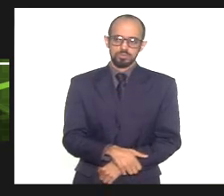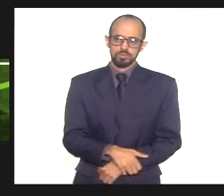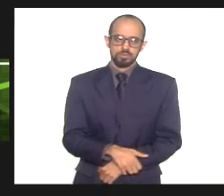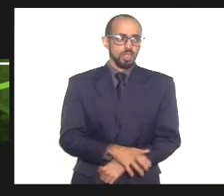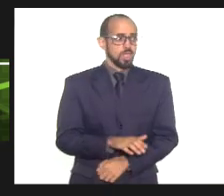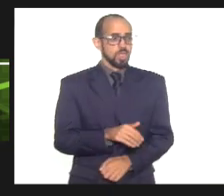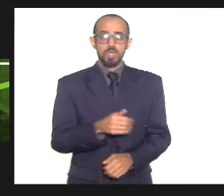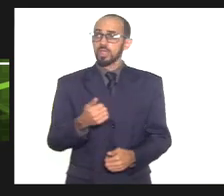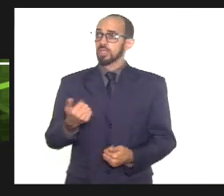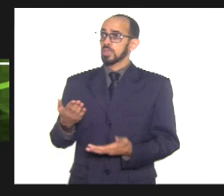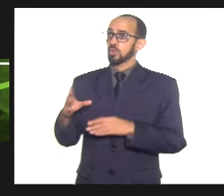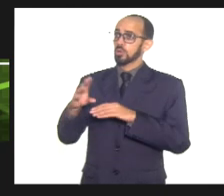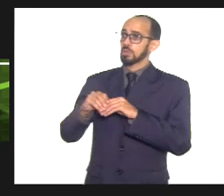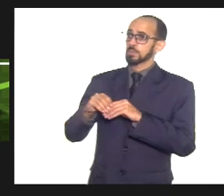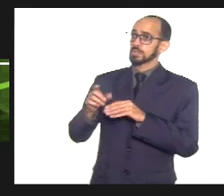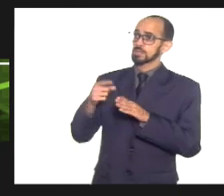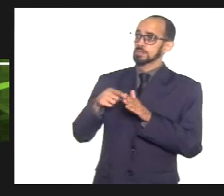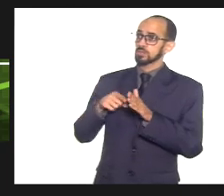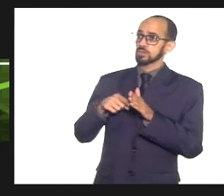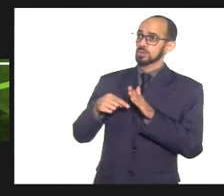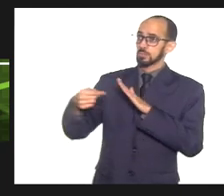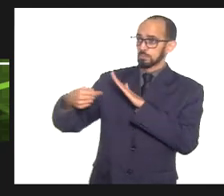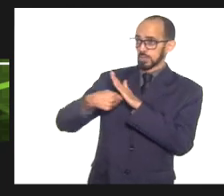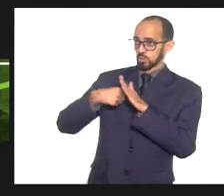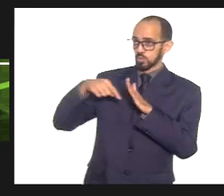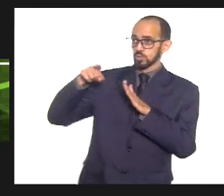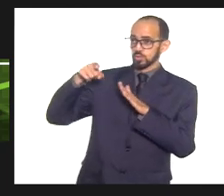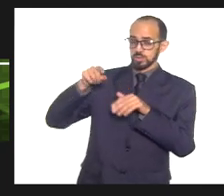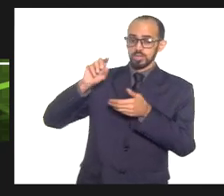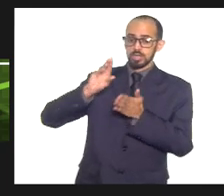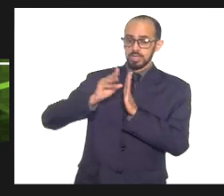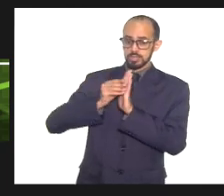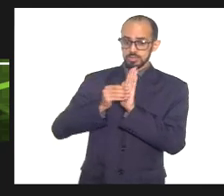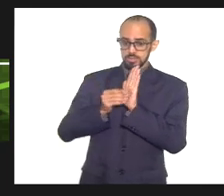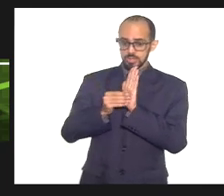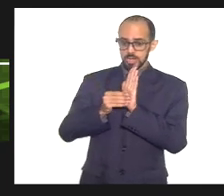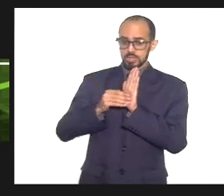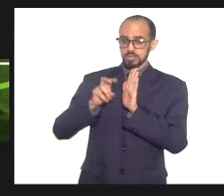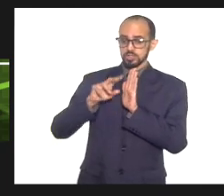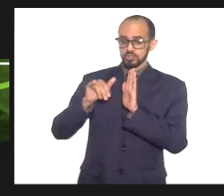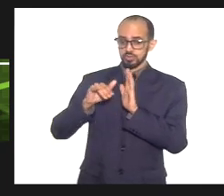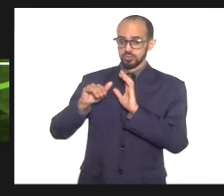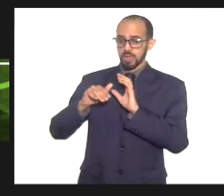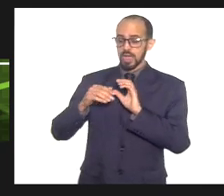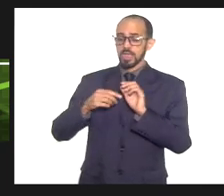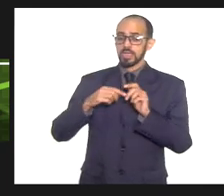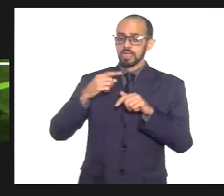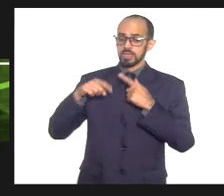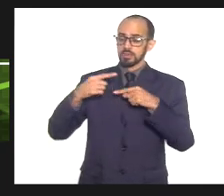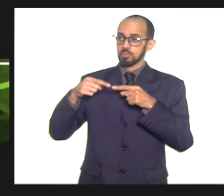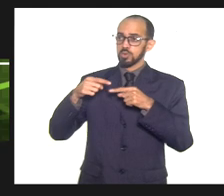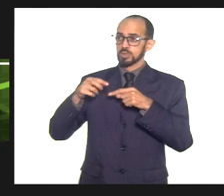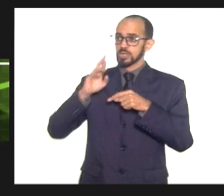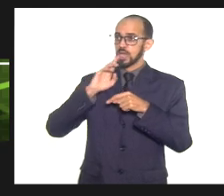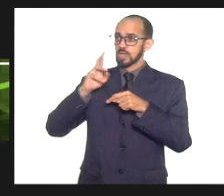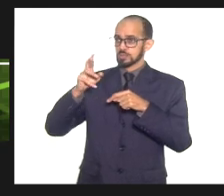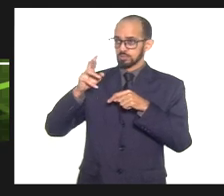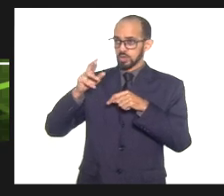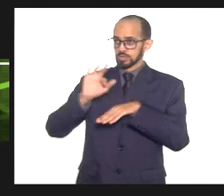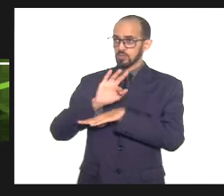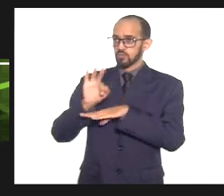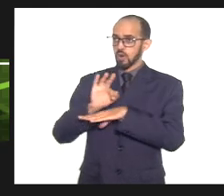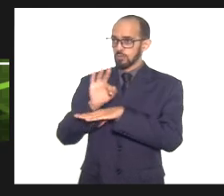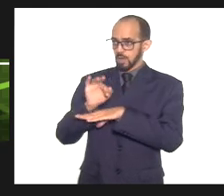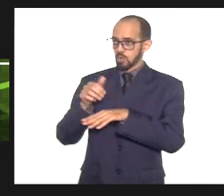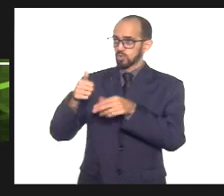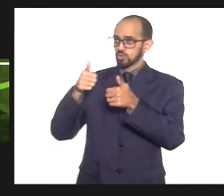A complementação da pergunta está registrada aqui por mim, doutor Luiz Paulo. Vamos endereçar e responder formalmente em breve, tá bem? Eu não tenho essa